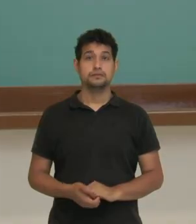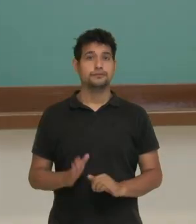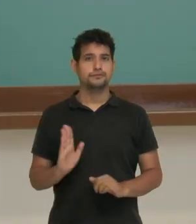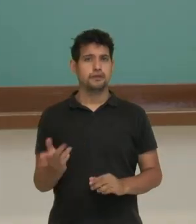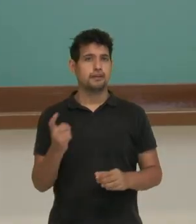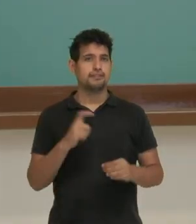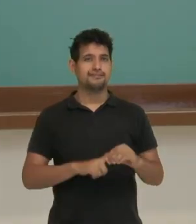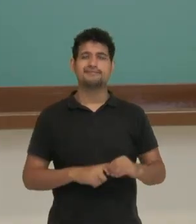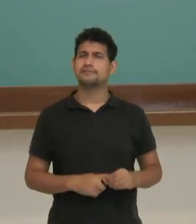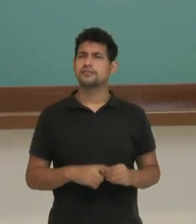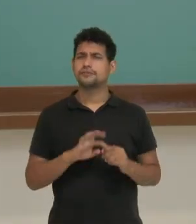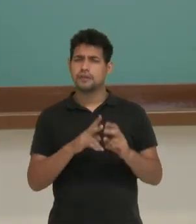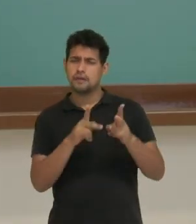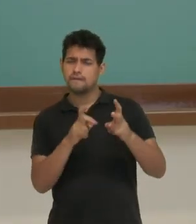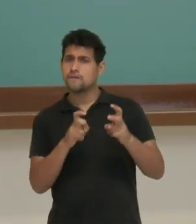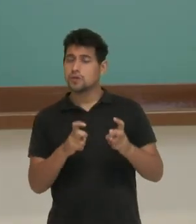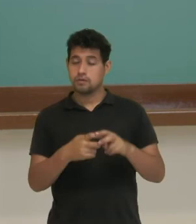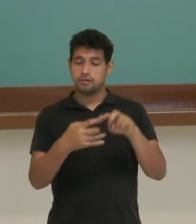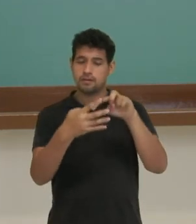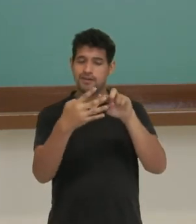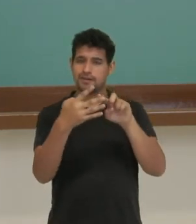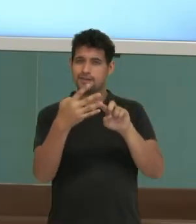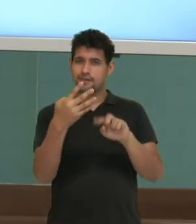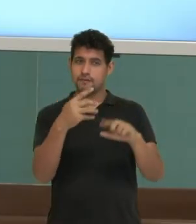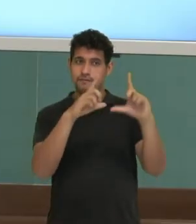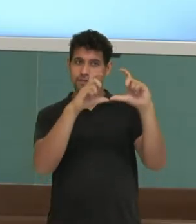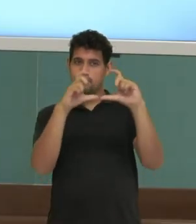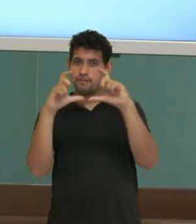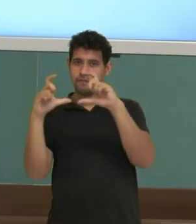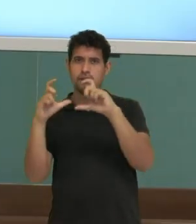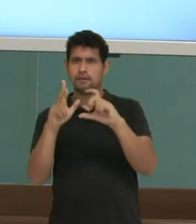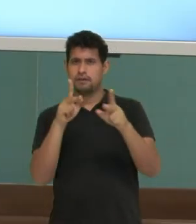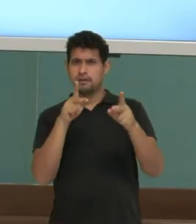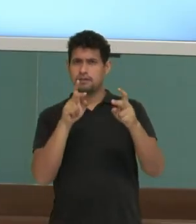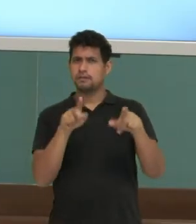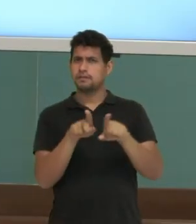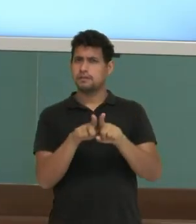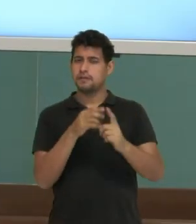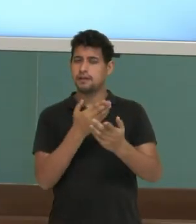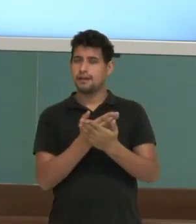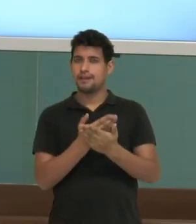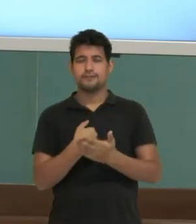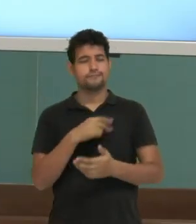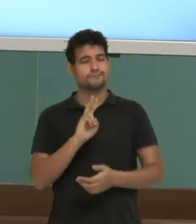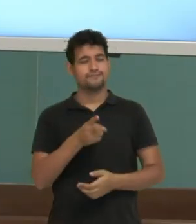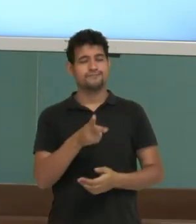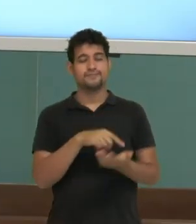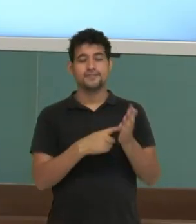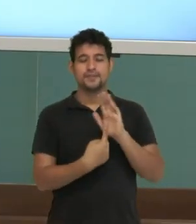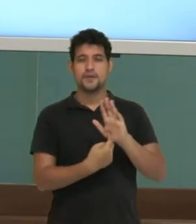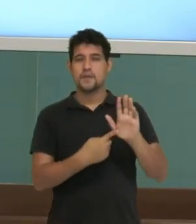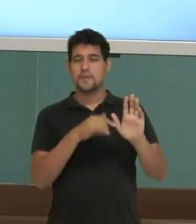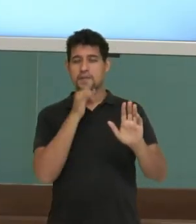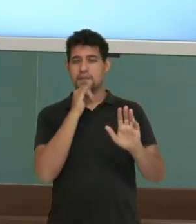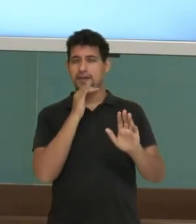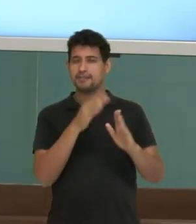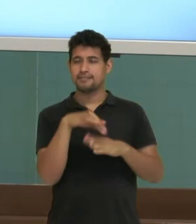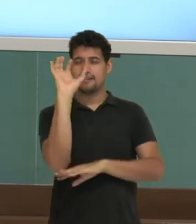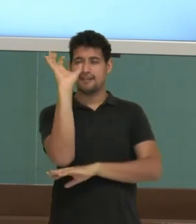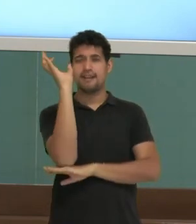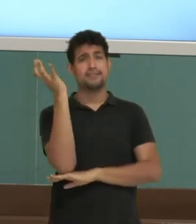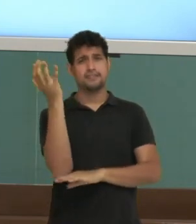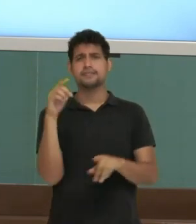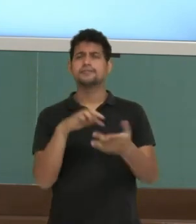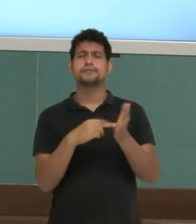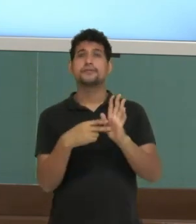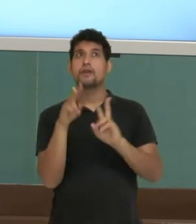retornamos. Olhou bem as quatro imagens? Vocês viram que durante a aula eu sempre trouxe esses exemplos da árvore? É o